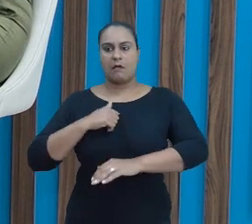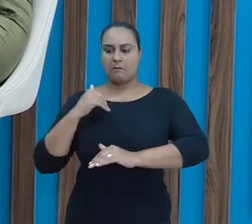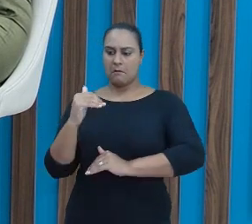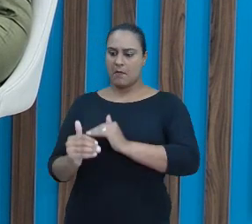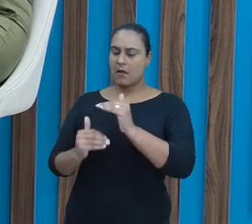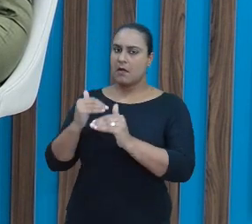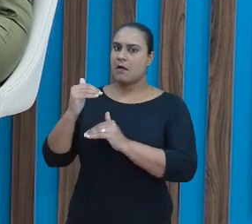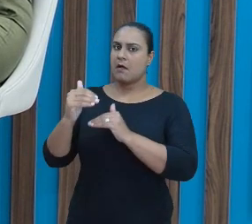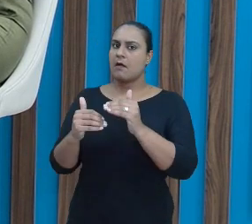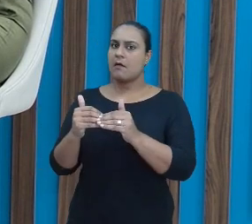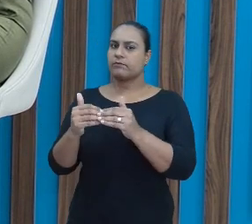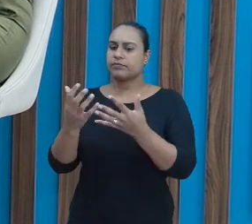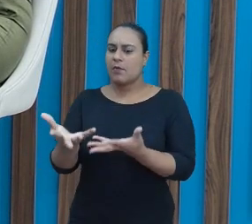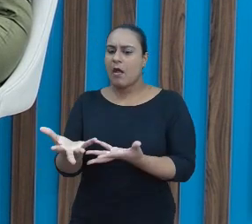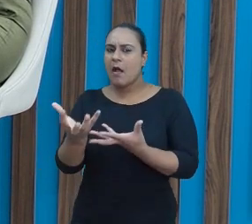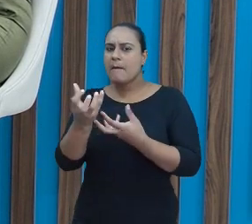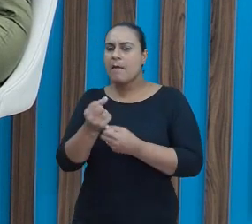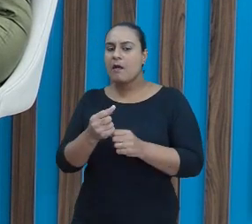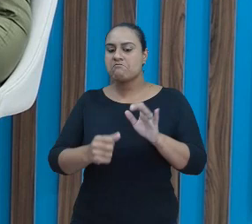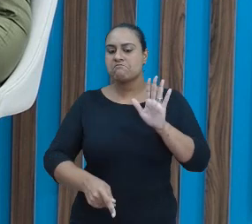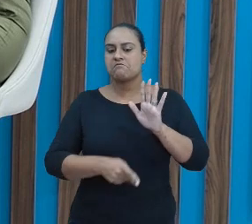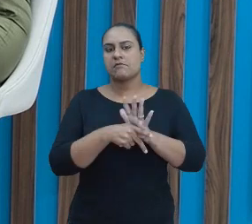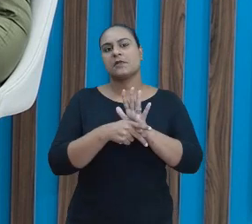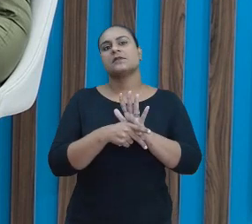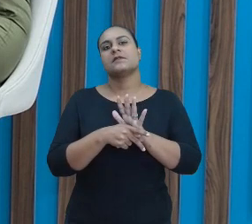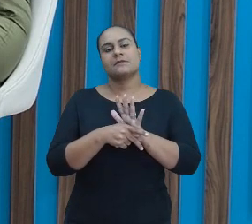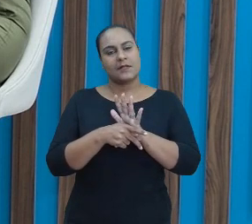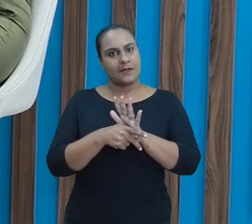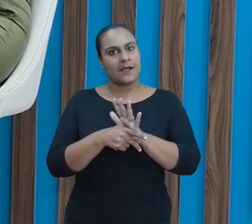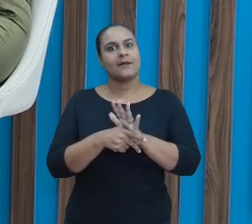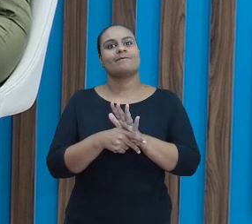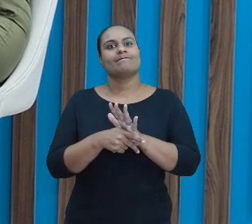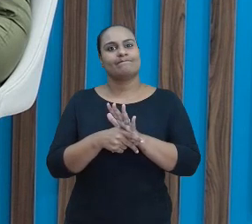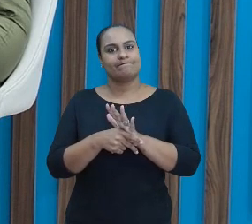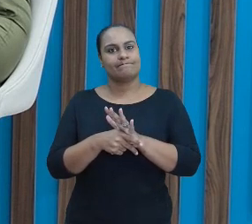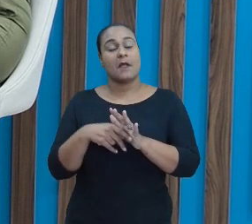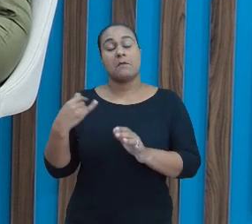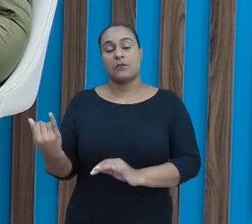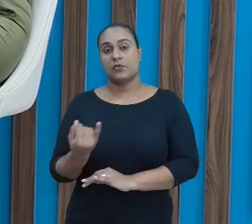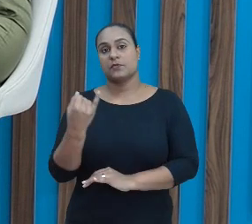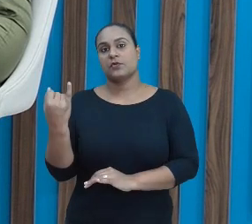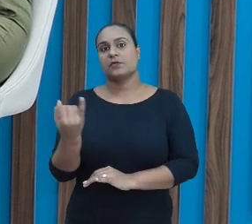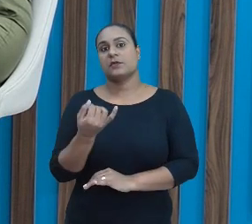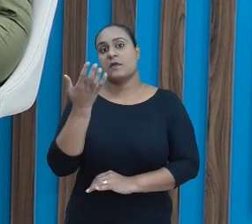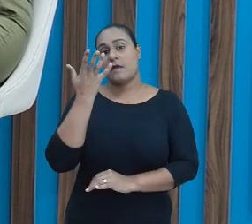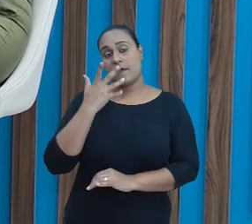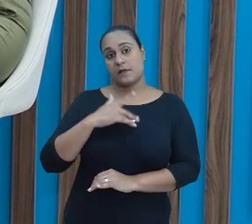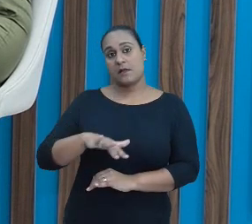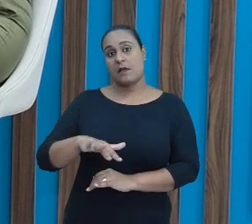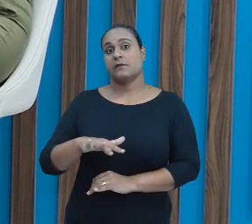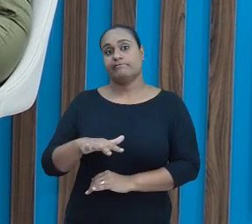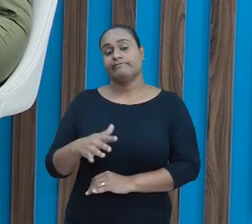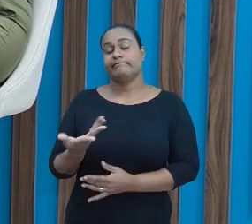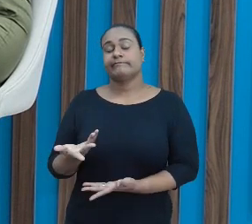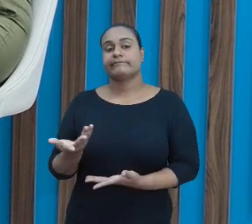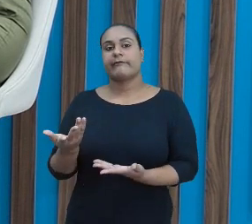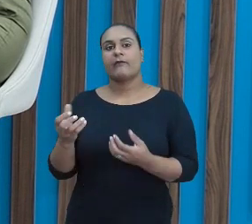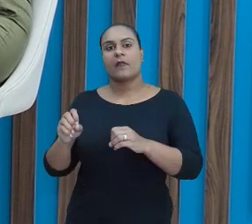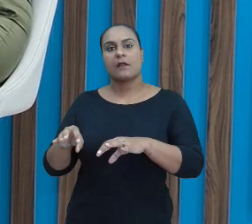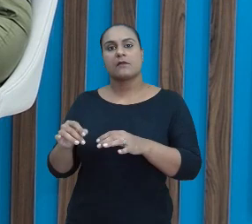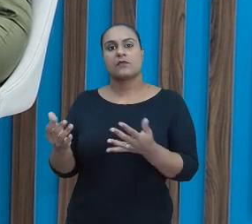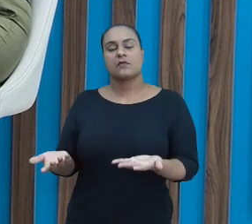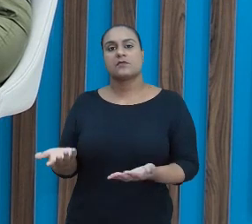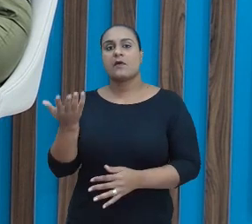crescimento, receptividade, pertencimento, que é algo bastante significativo, né? As crianças da educação infantil que estão ali